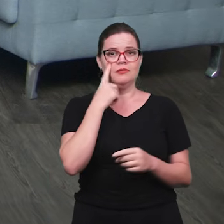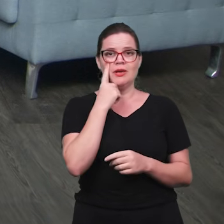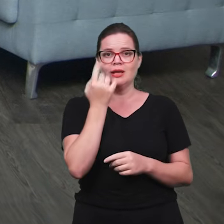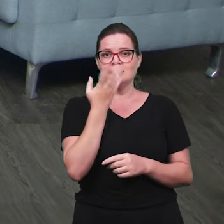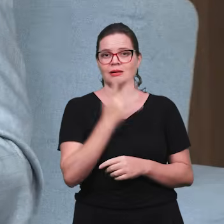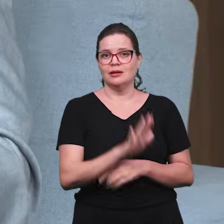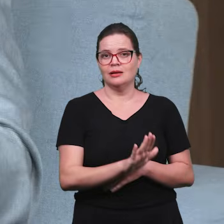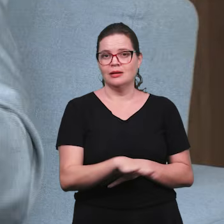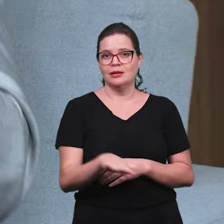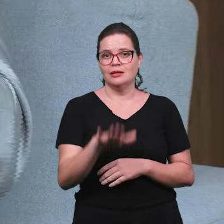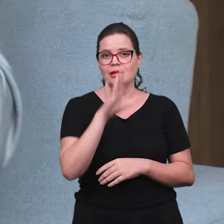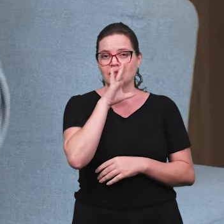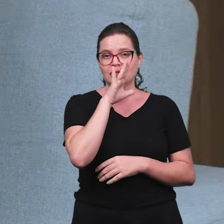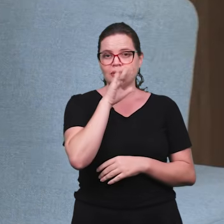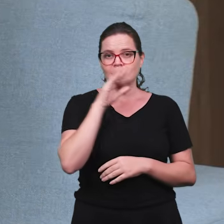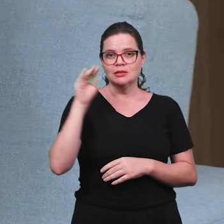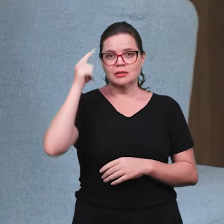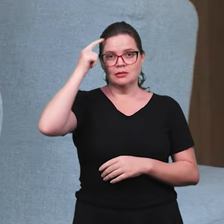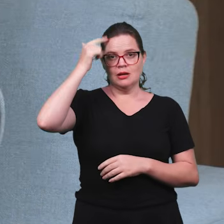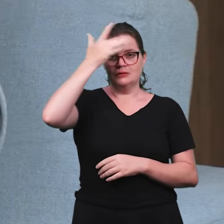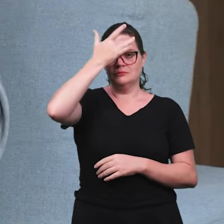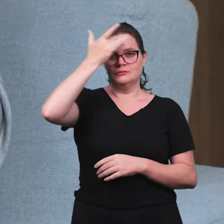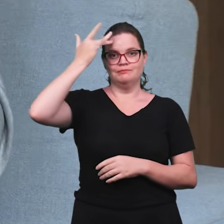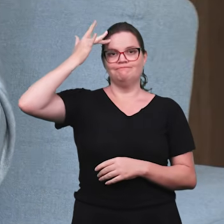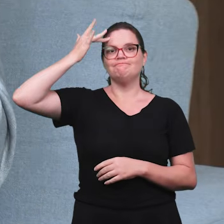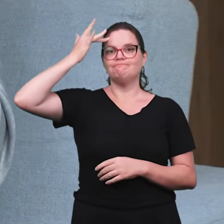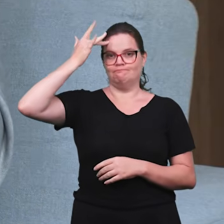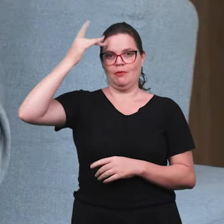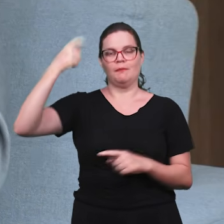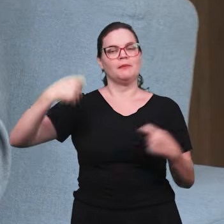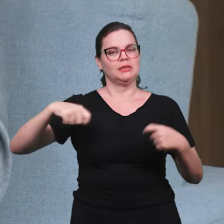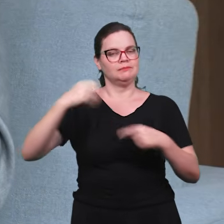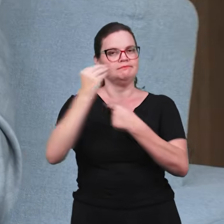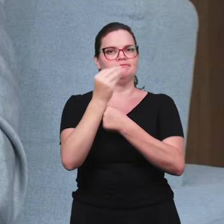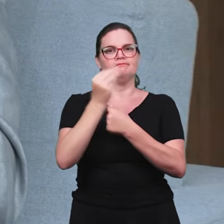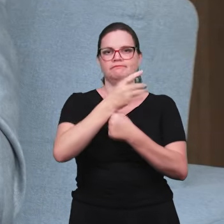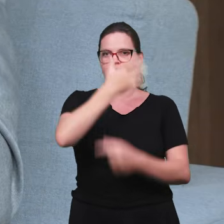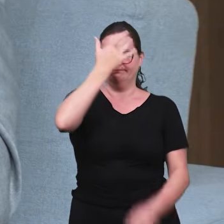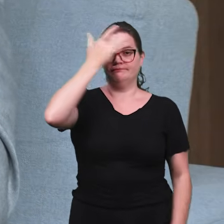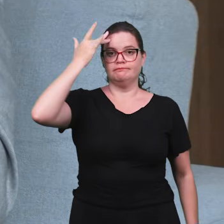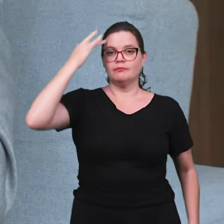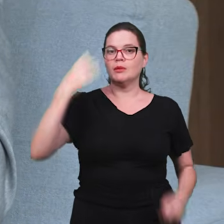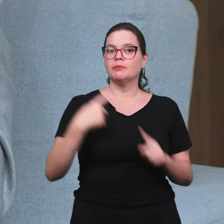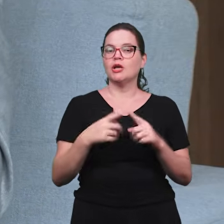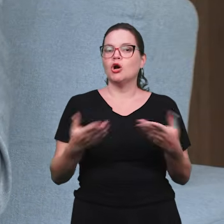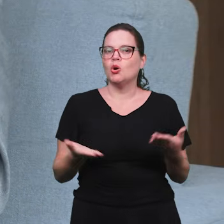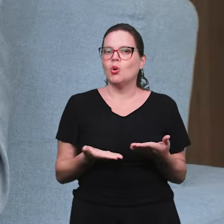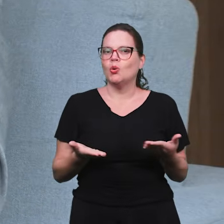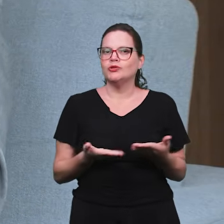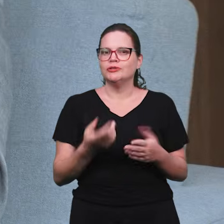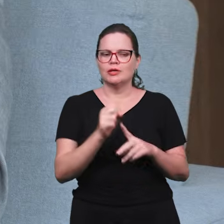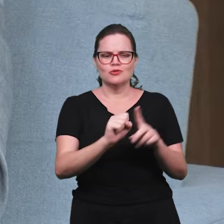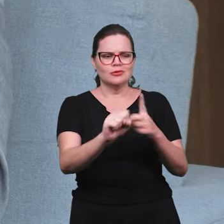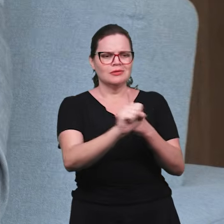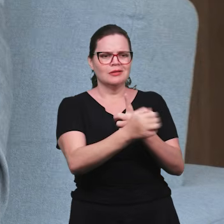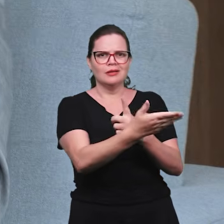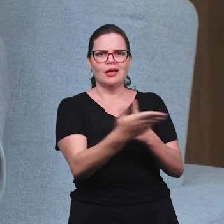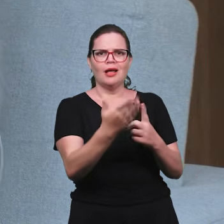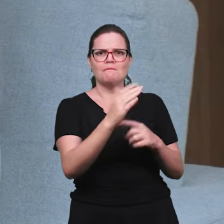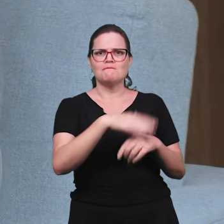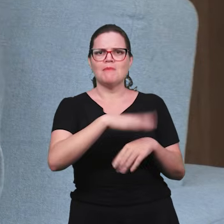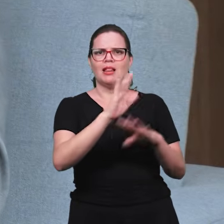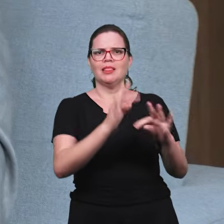os adolescentes, começa até com a saúde mental, né? Nós vivemos um tempo hoje onde as pessoas estão vivendo num